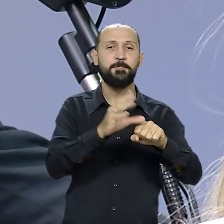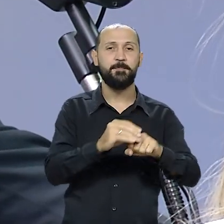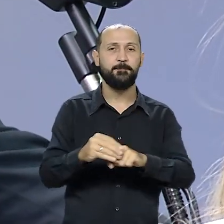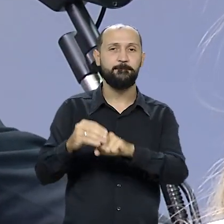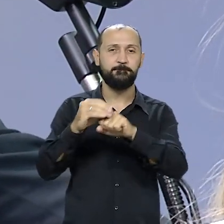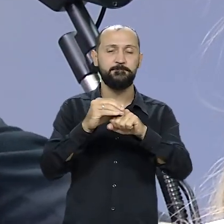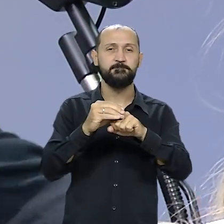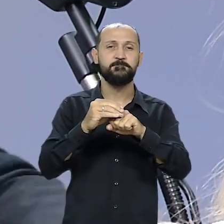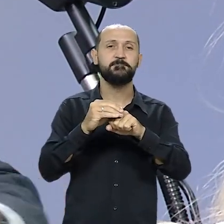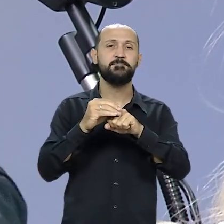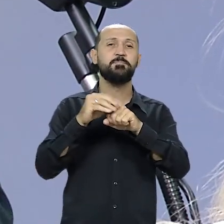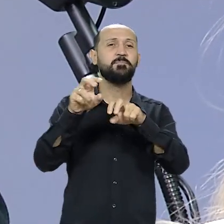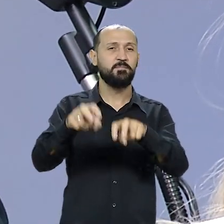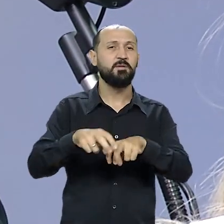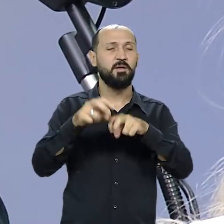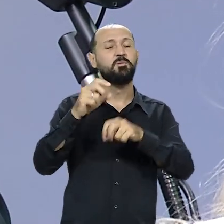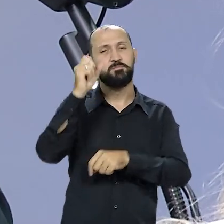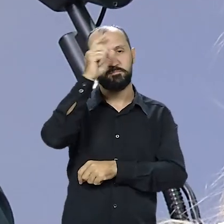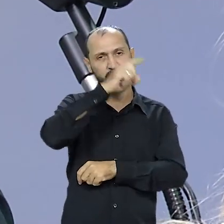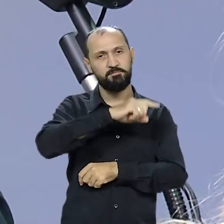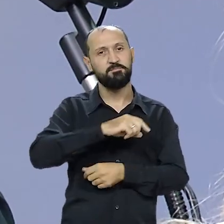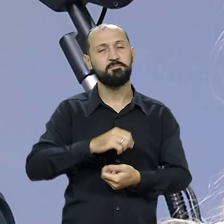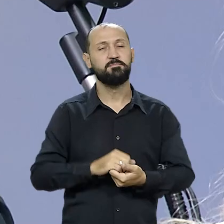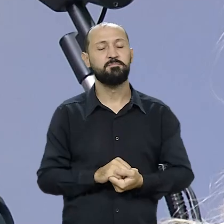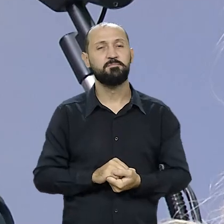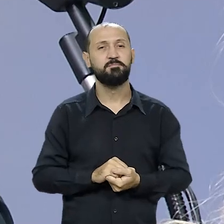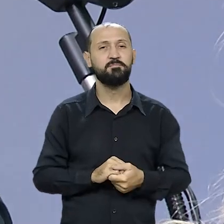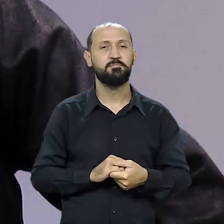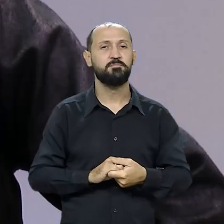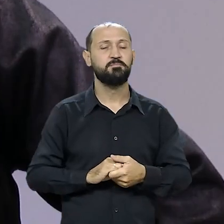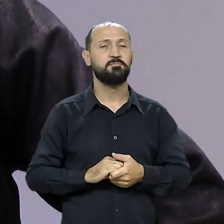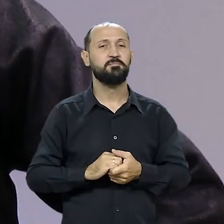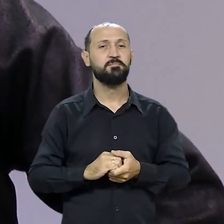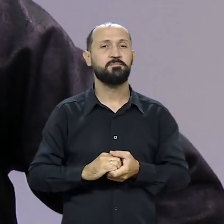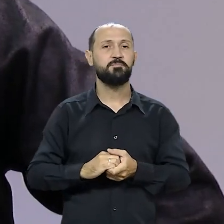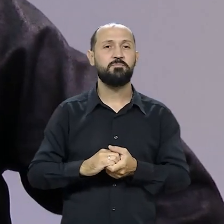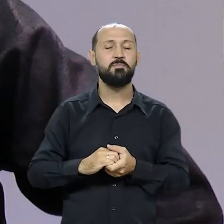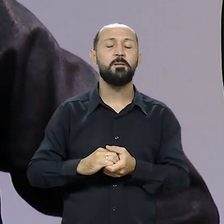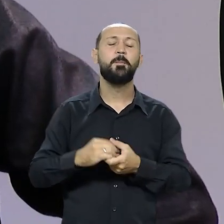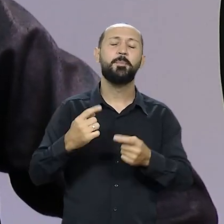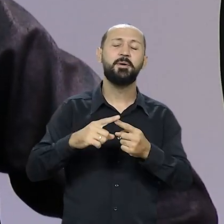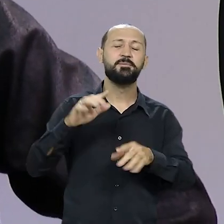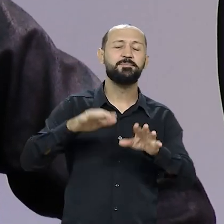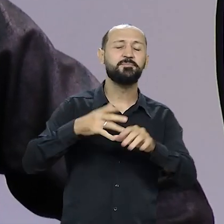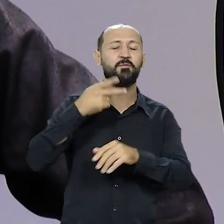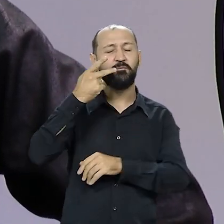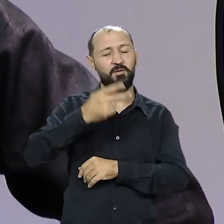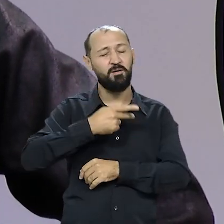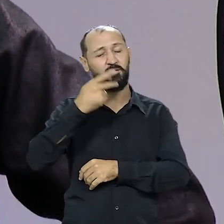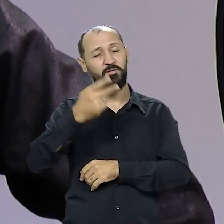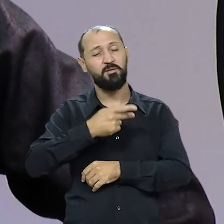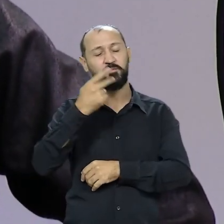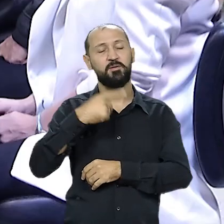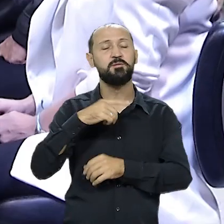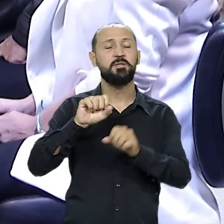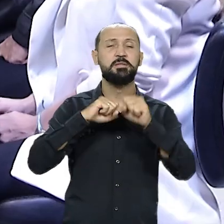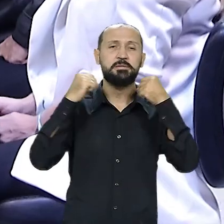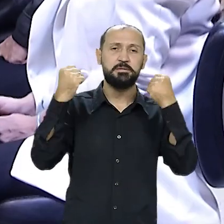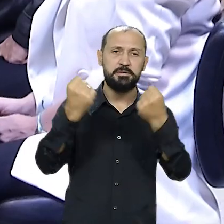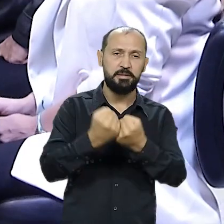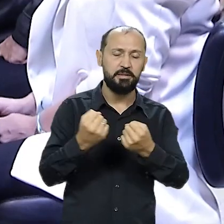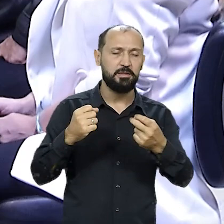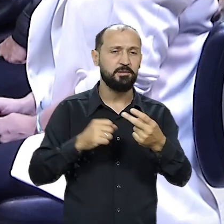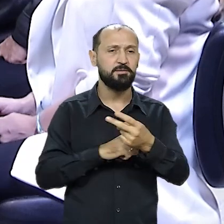conhecimento do produtor é um grande desafio. Por mais que a gente fale, às vezes nós temos seminários